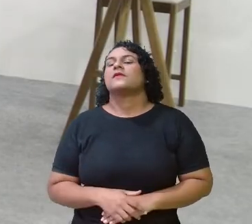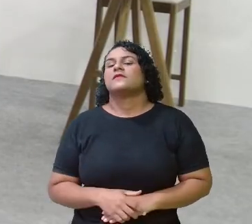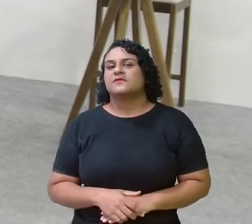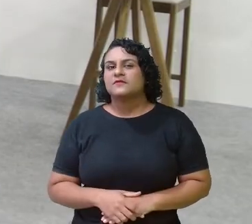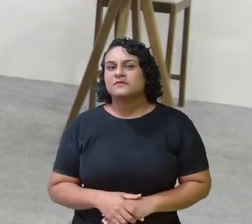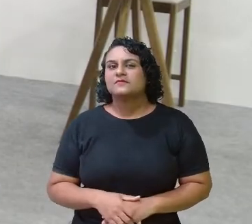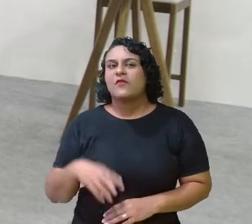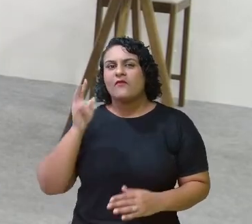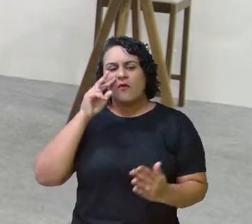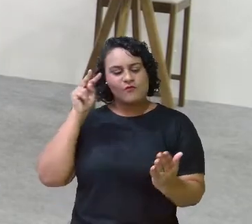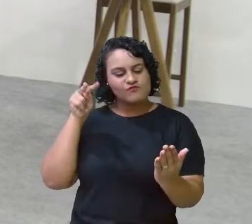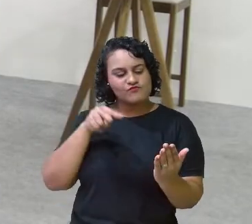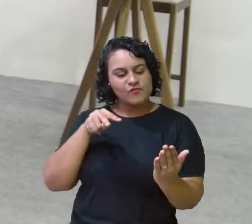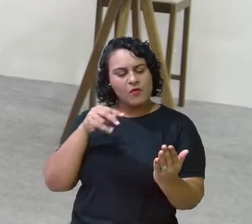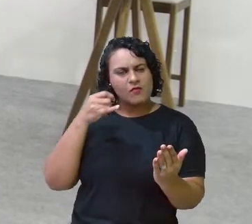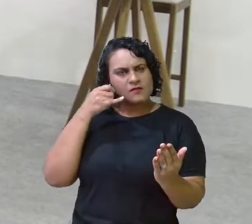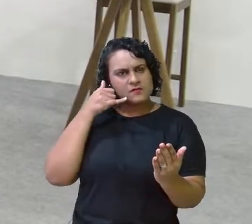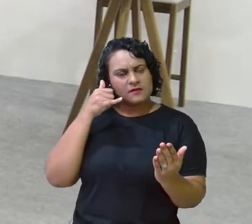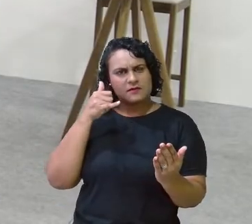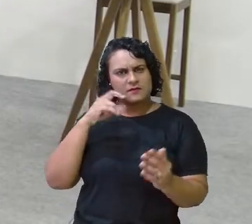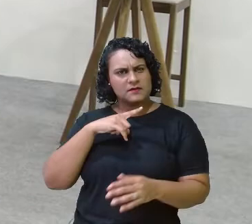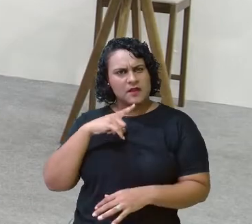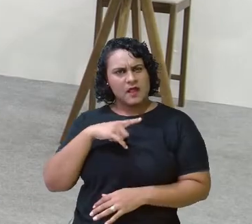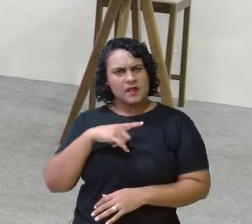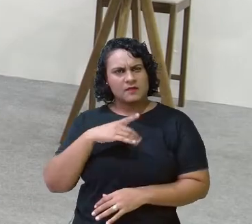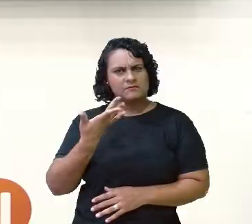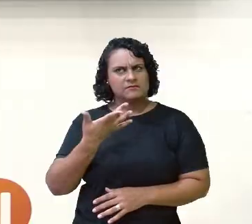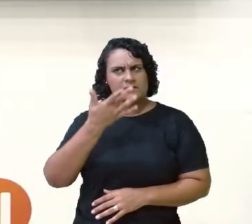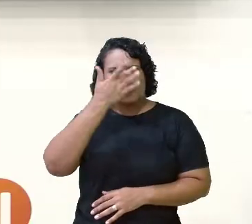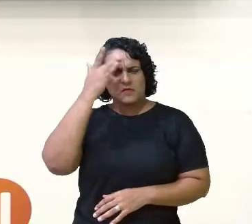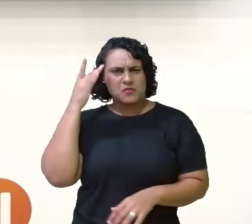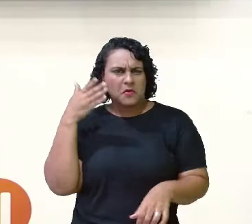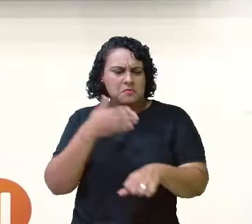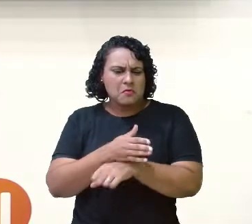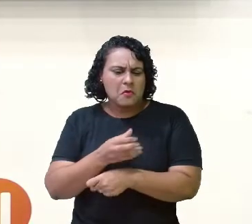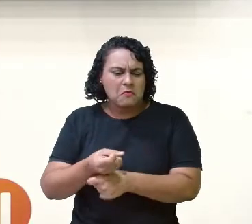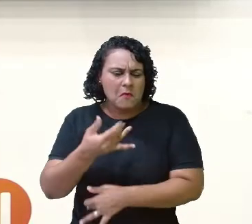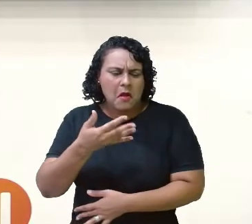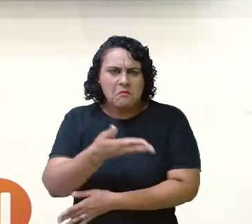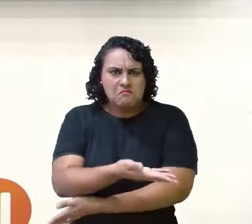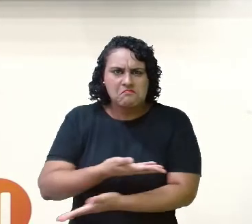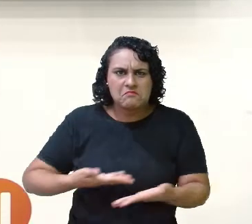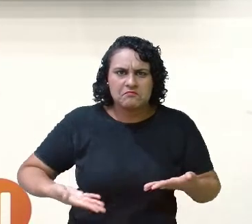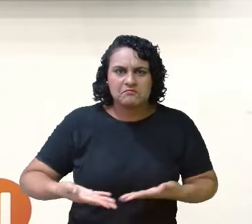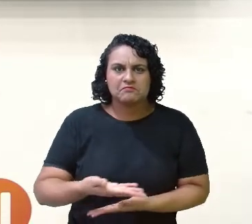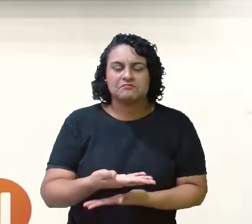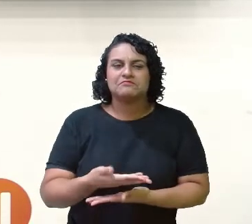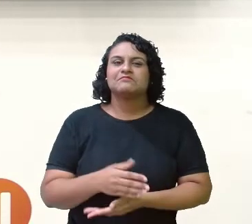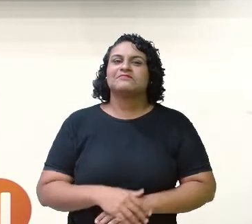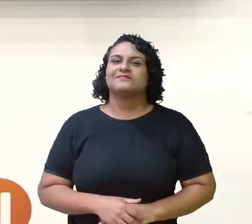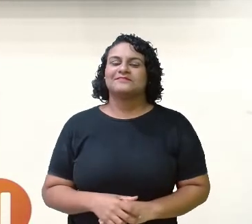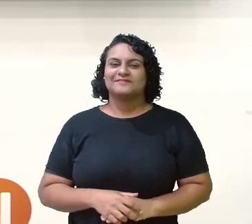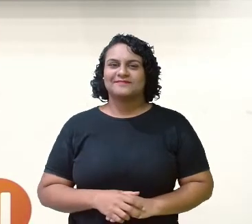né? Tem alguém? Será que tem alguém interagindo comigo? Quero saber, hein?